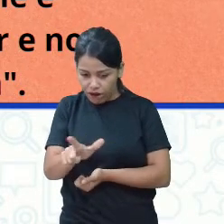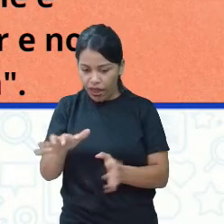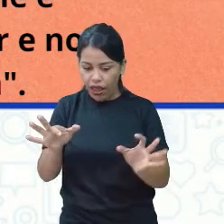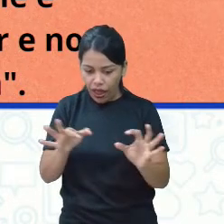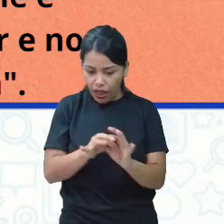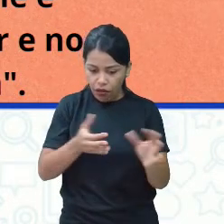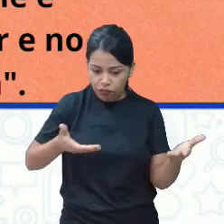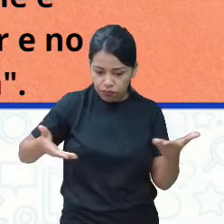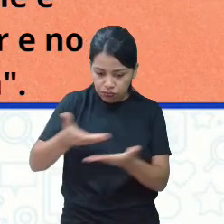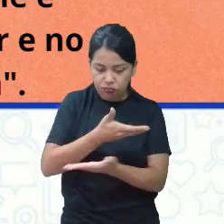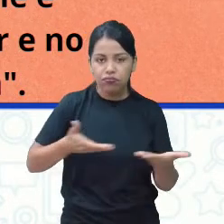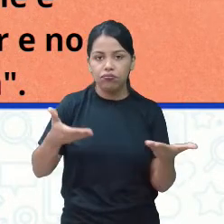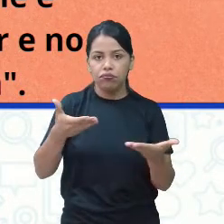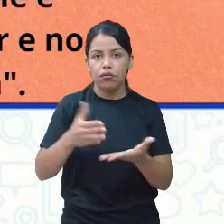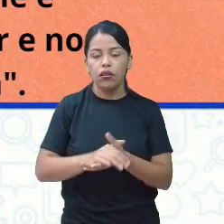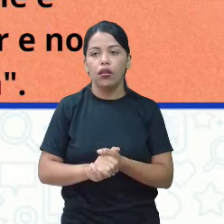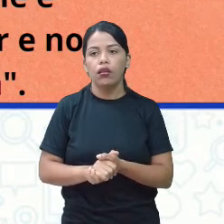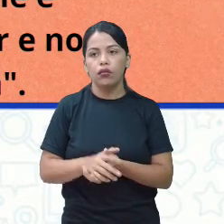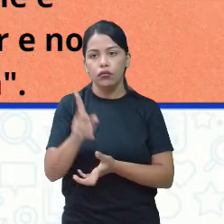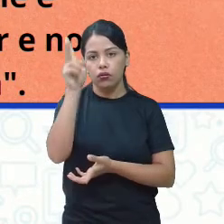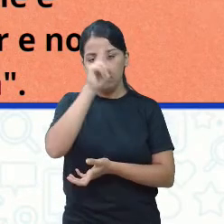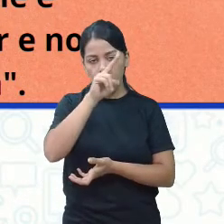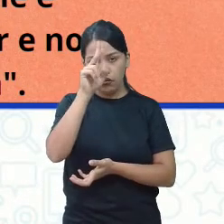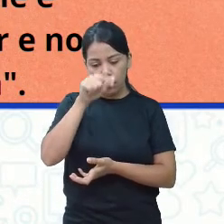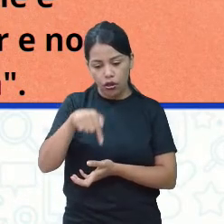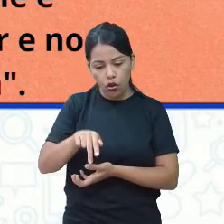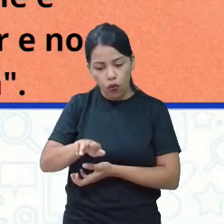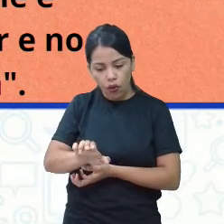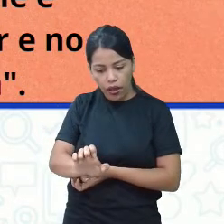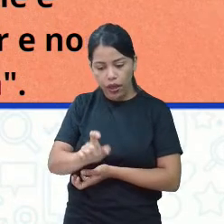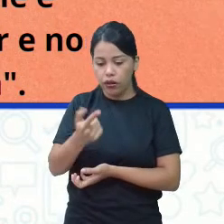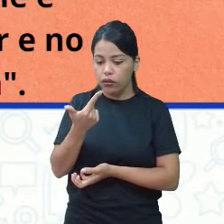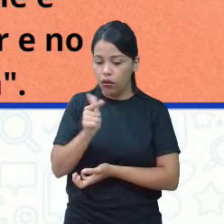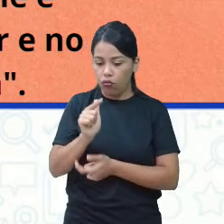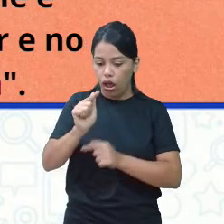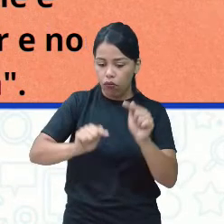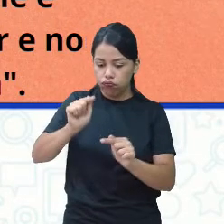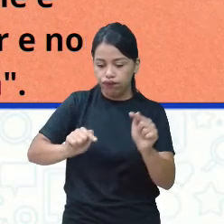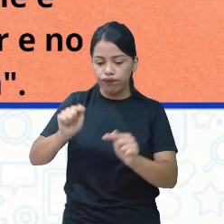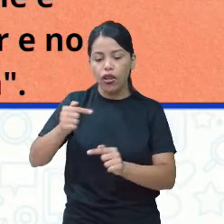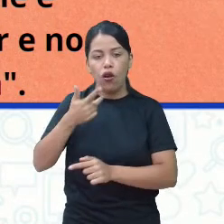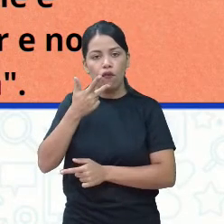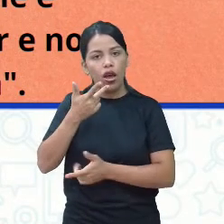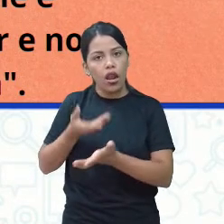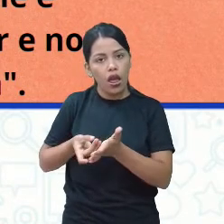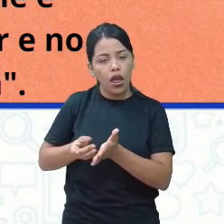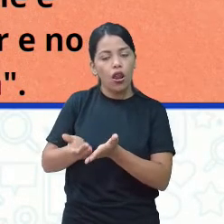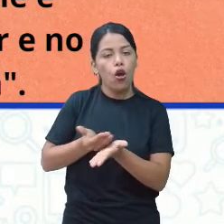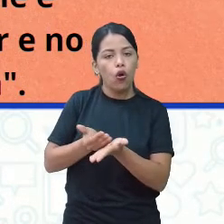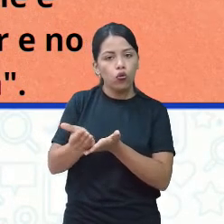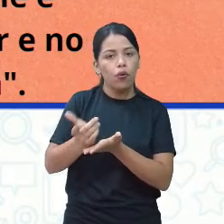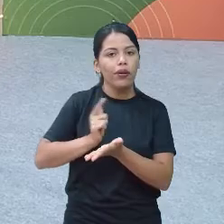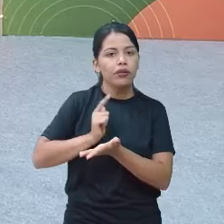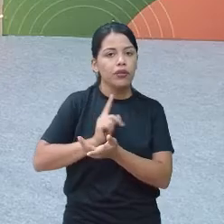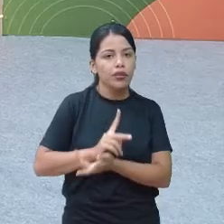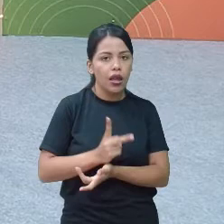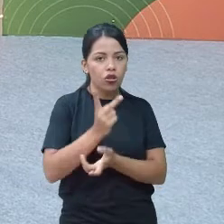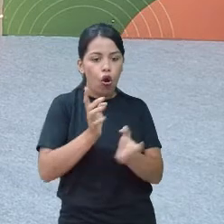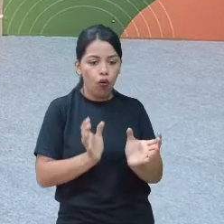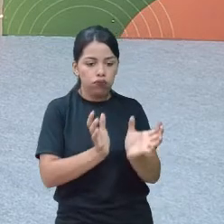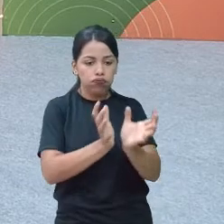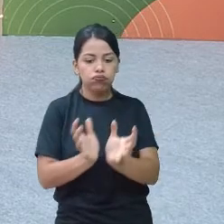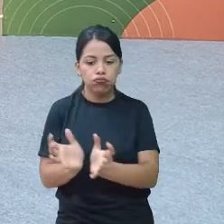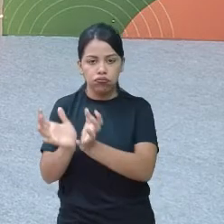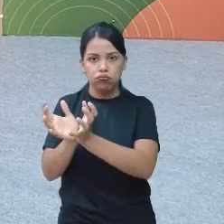certo? Lembra que esse que ele é invariável? Que eu falei lá no comecinho que tem duas classificações de